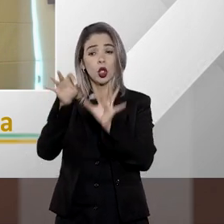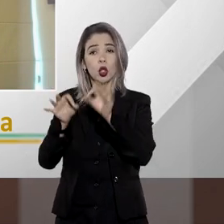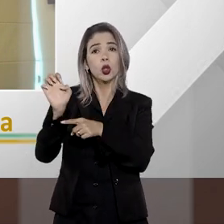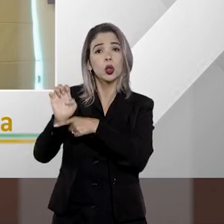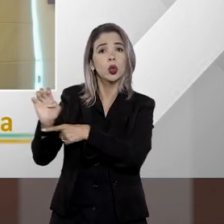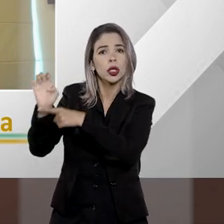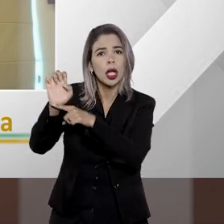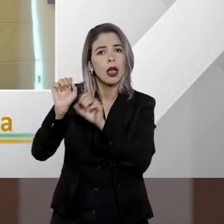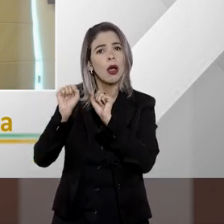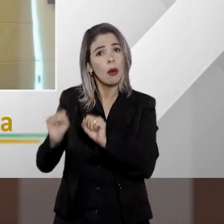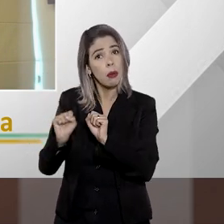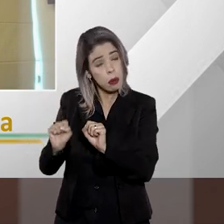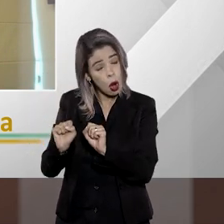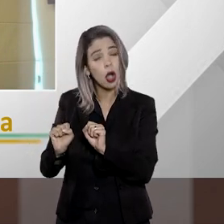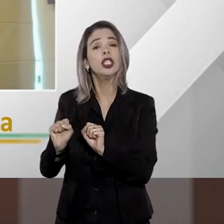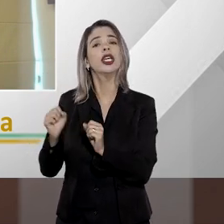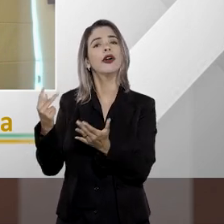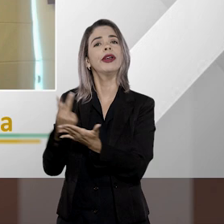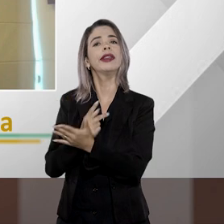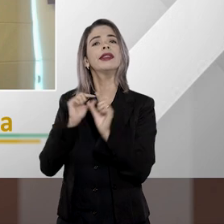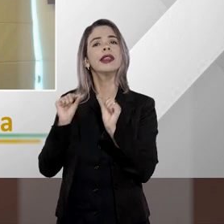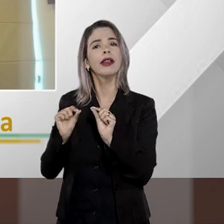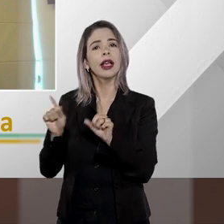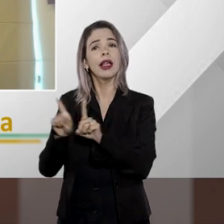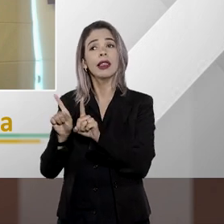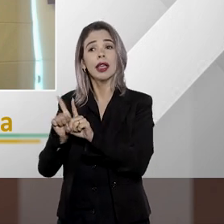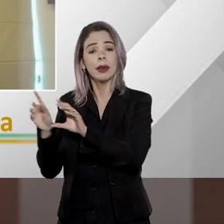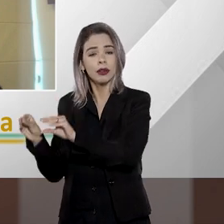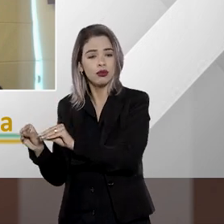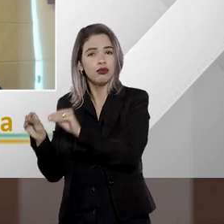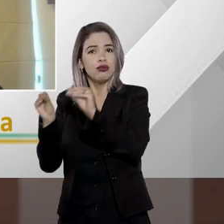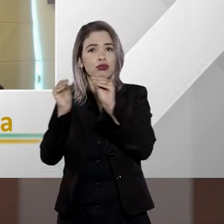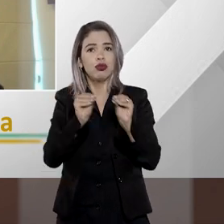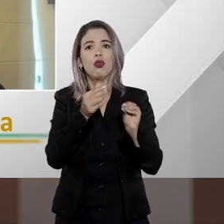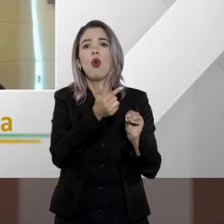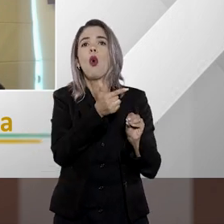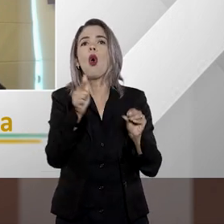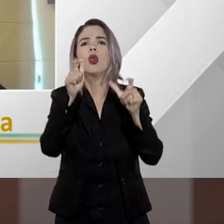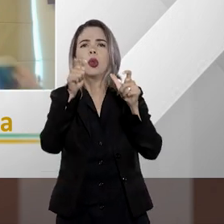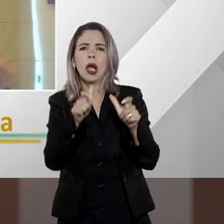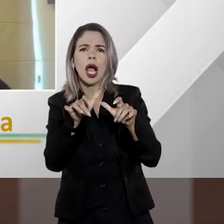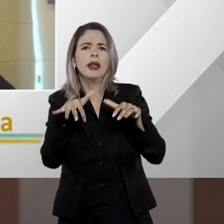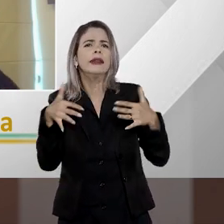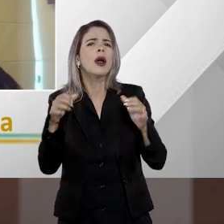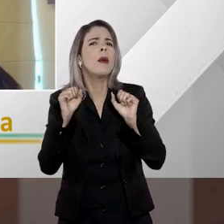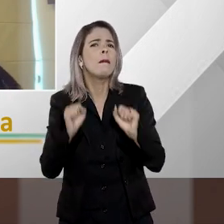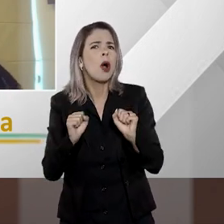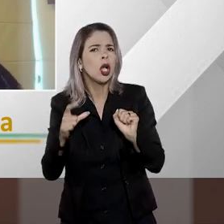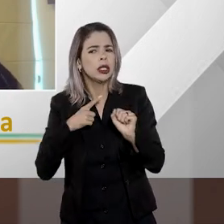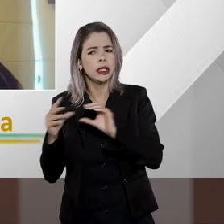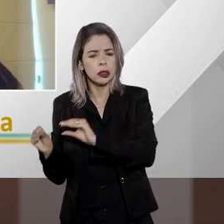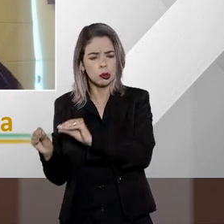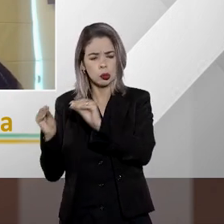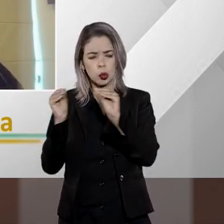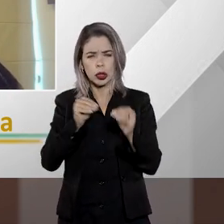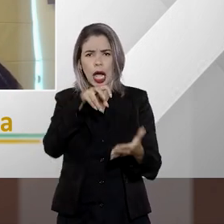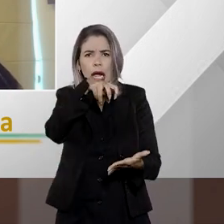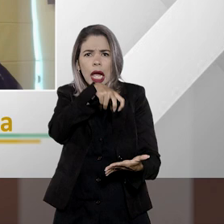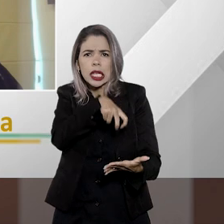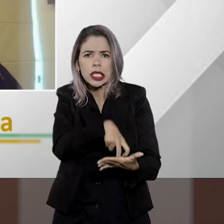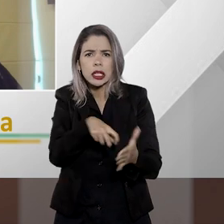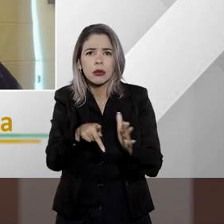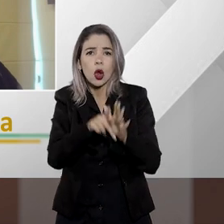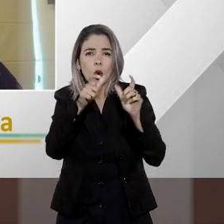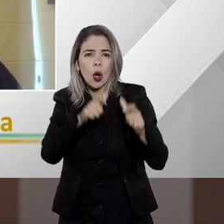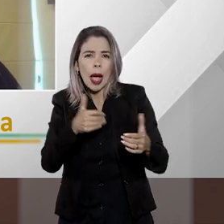de um Estado, elas podem ser executadas em outra unidade da Federação. Então, é possível a transferência da execução da